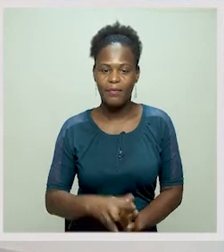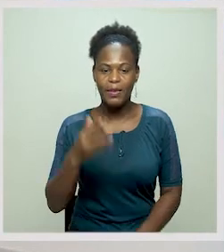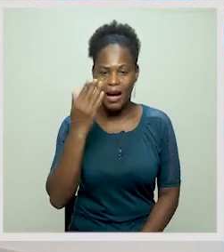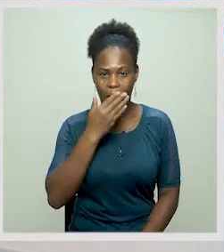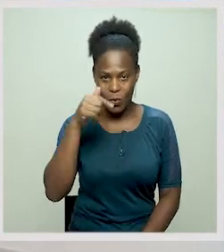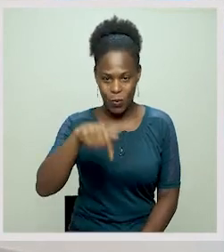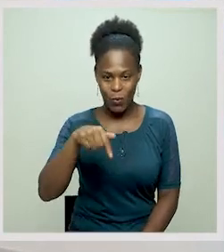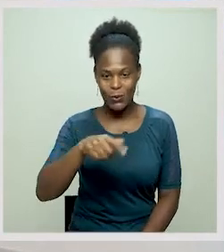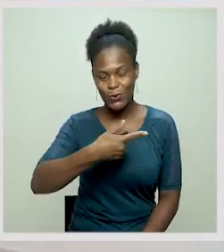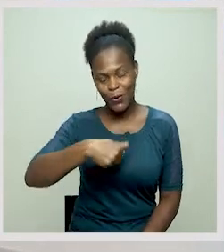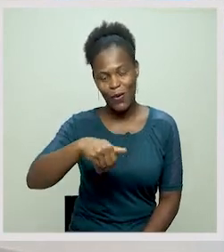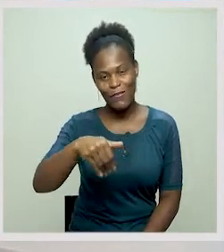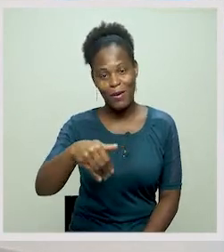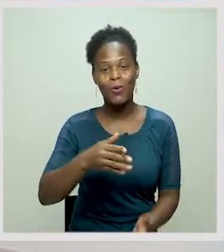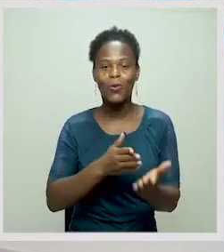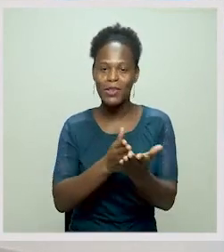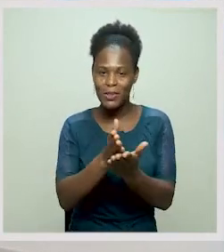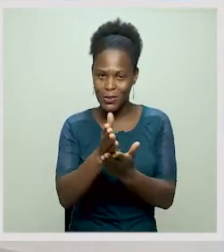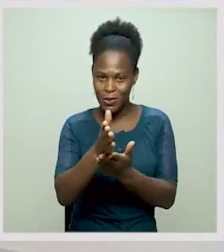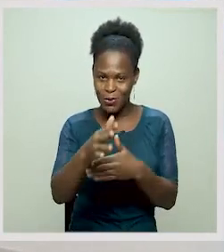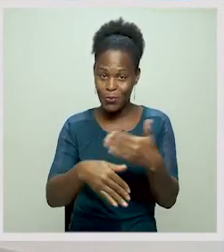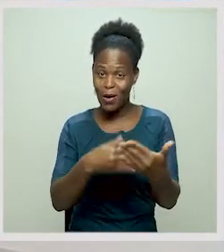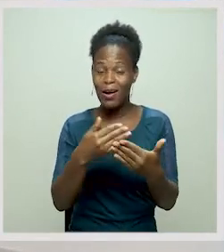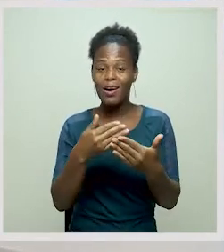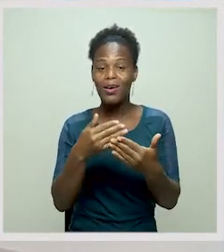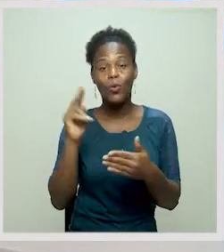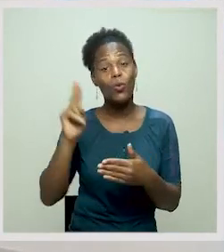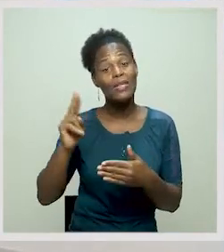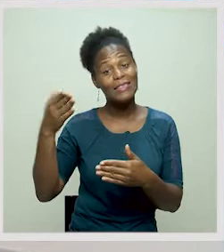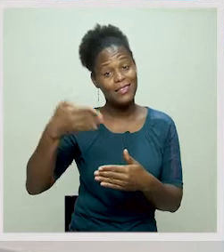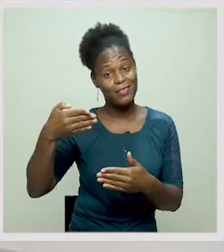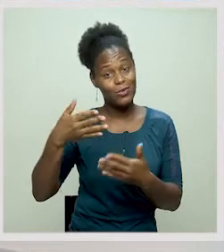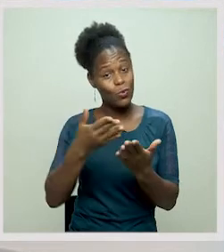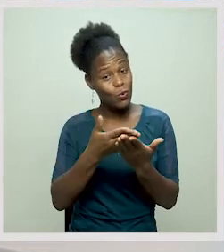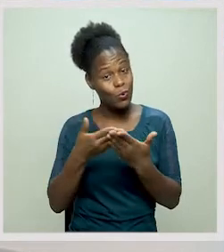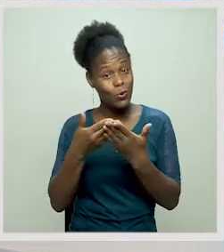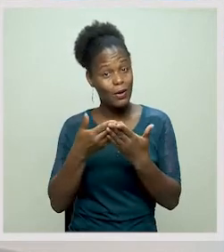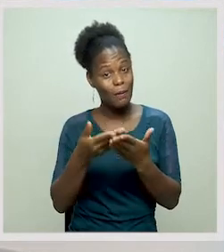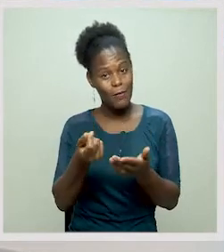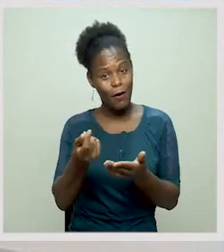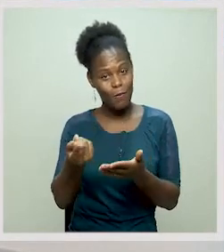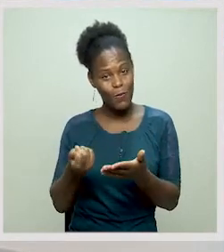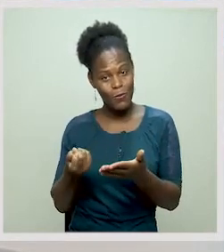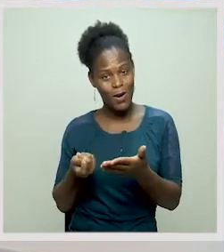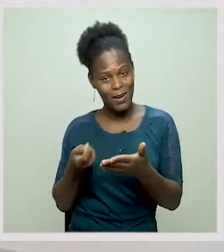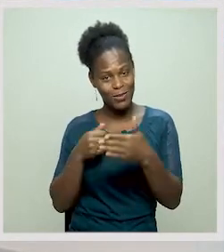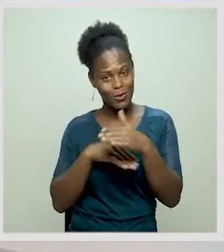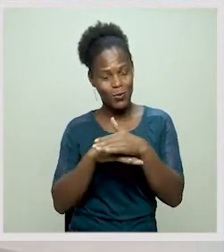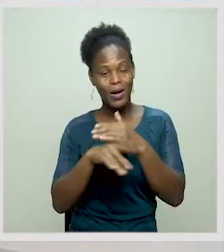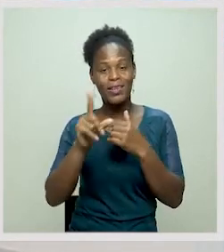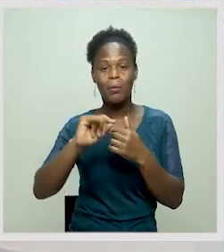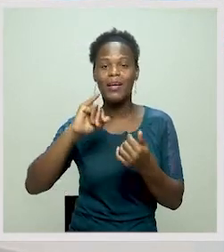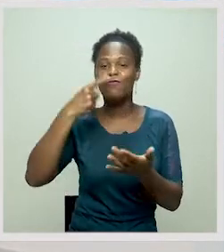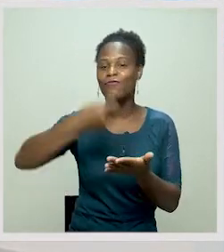Na aula de hoje, nós vamos continuar com a unidade 7, poupança e investimento.